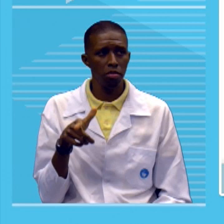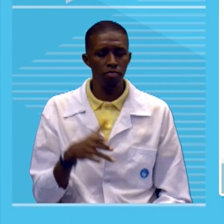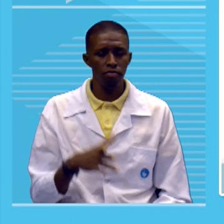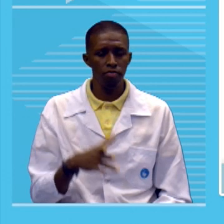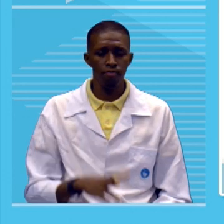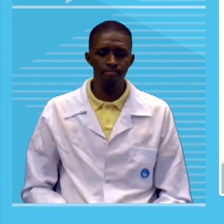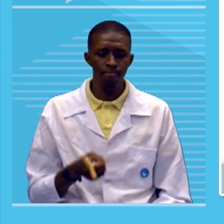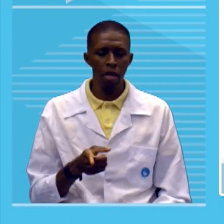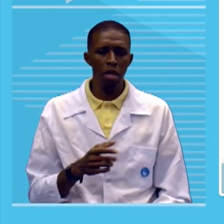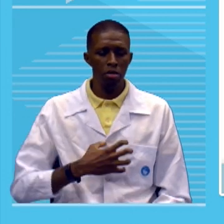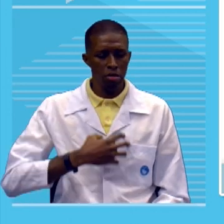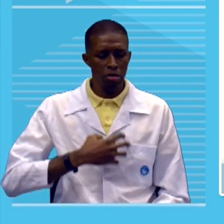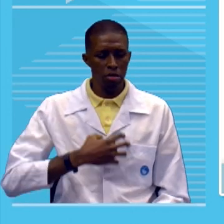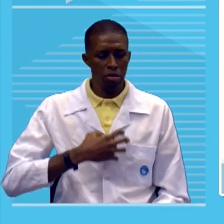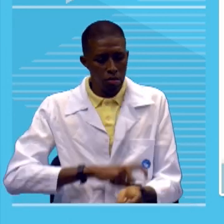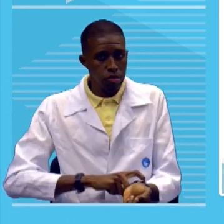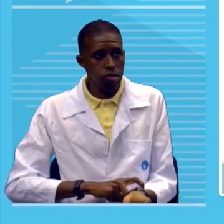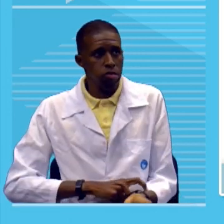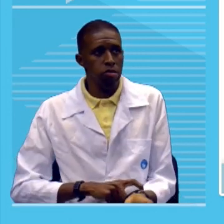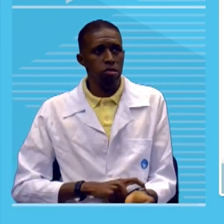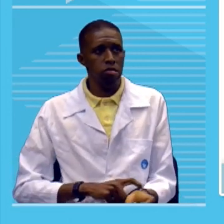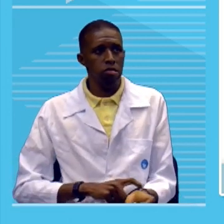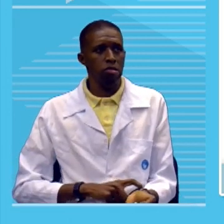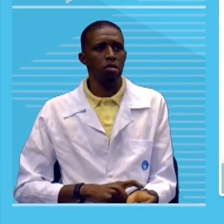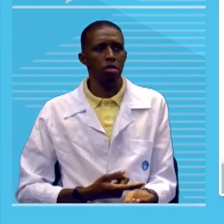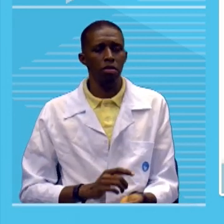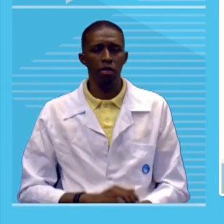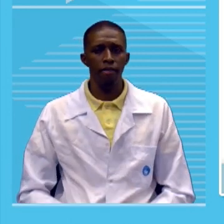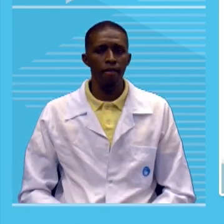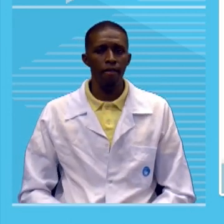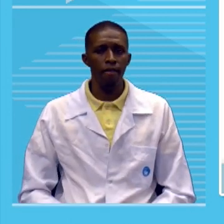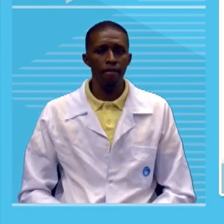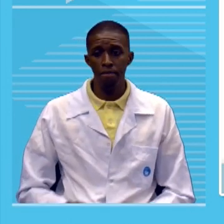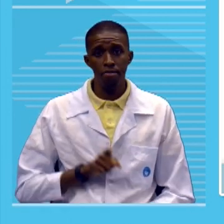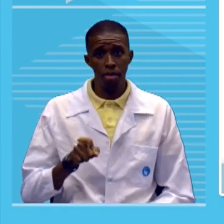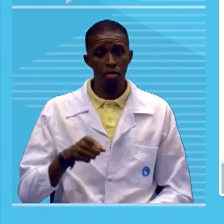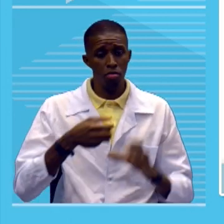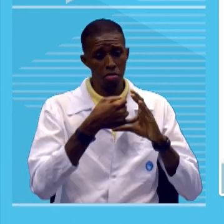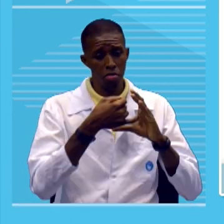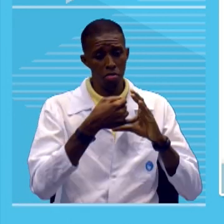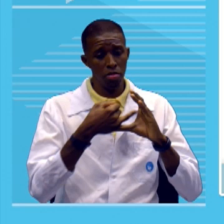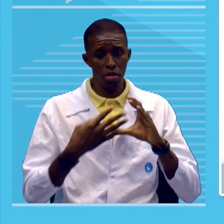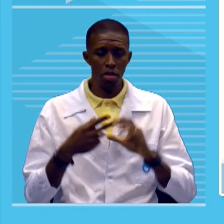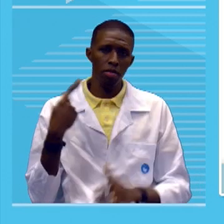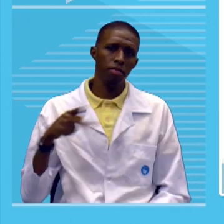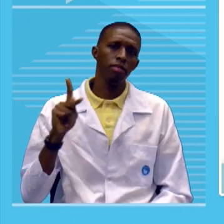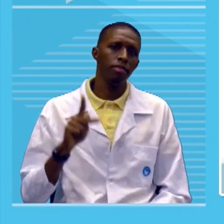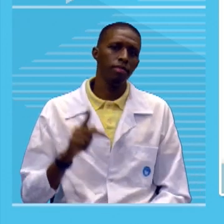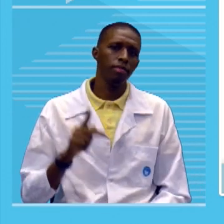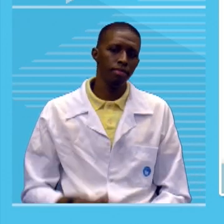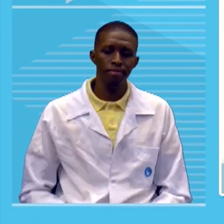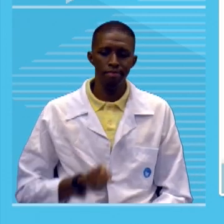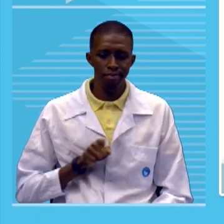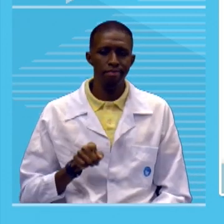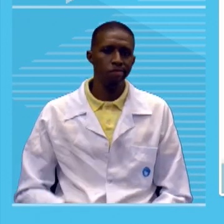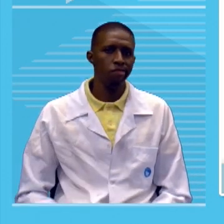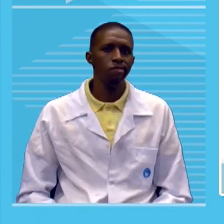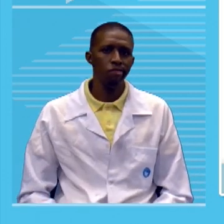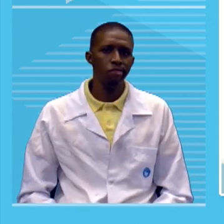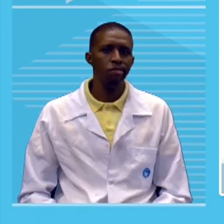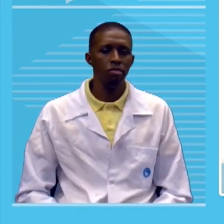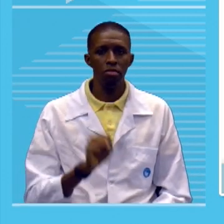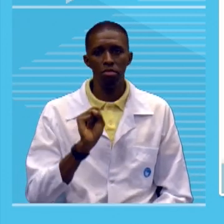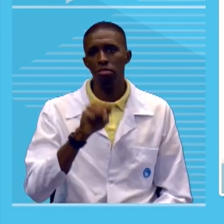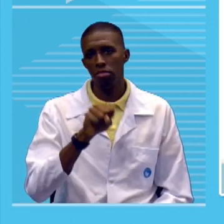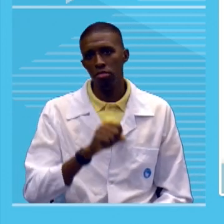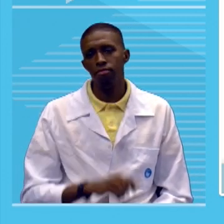uma qualidade, é uma característica que é inerente a essa mulher. Está se